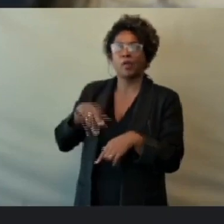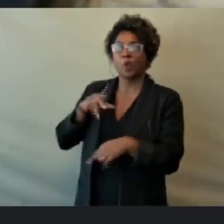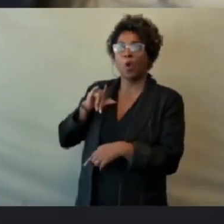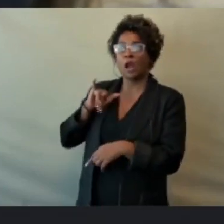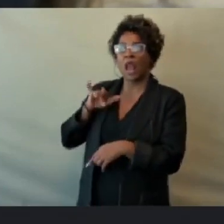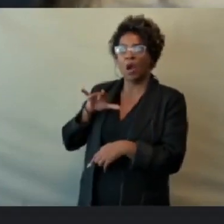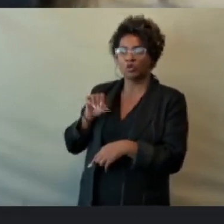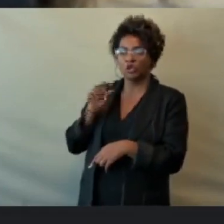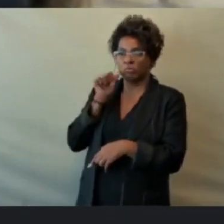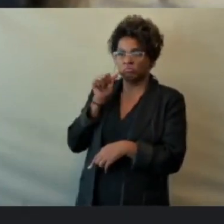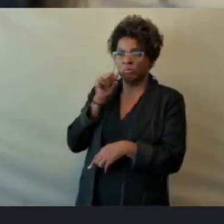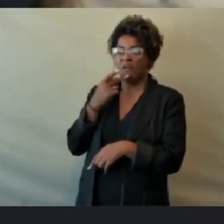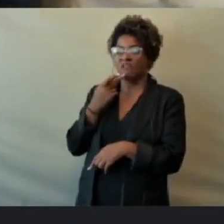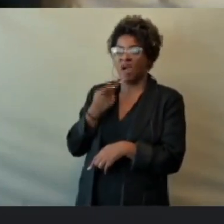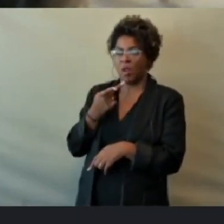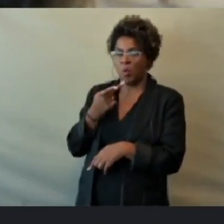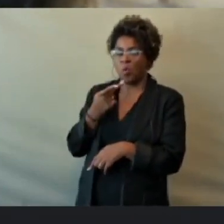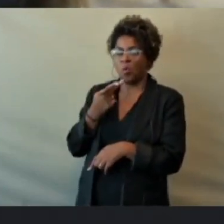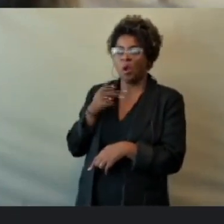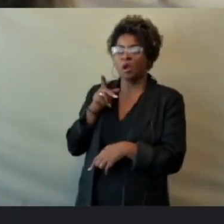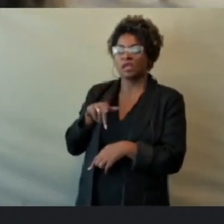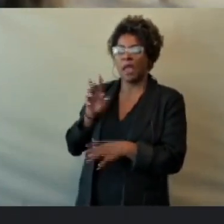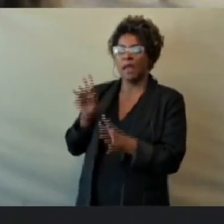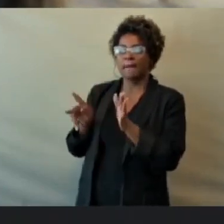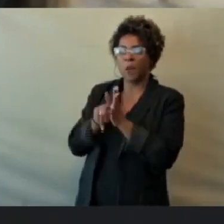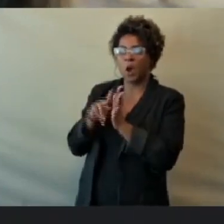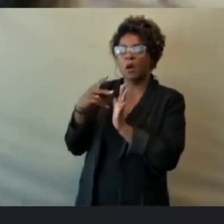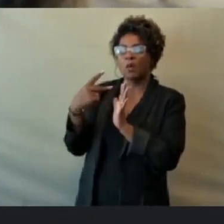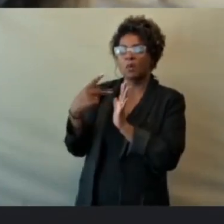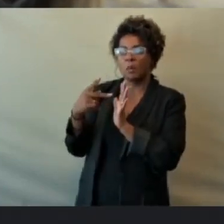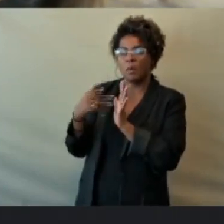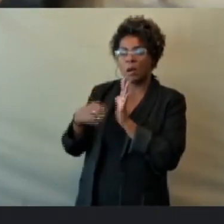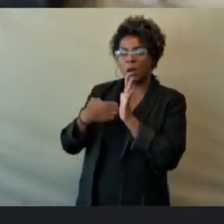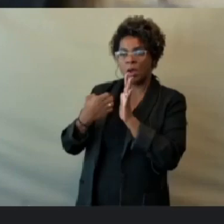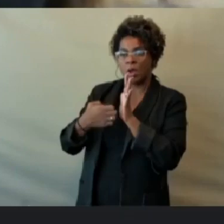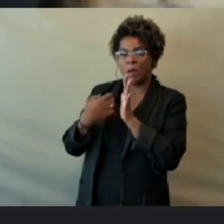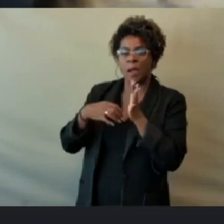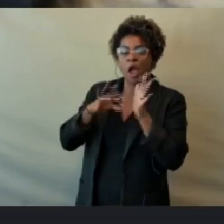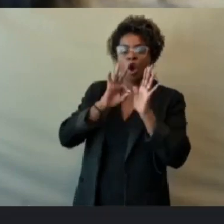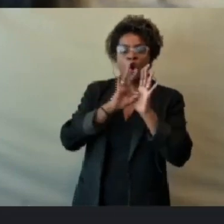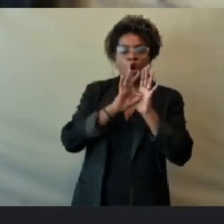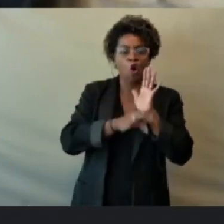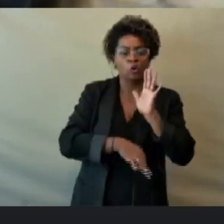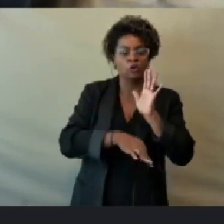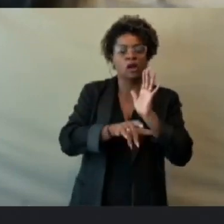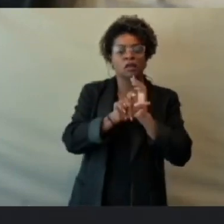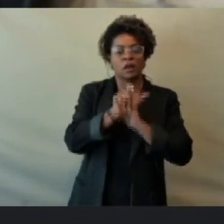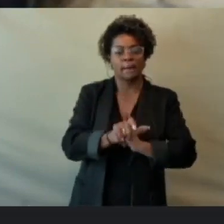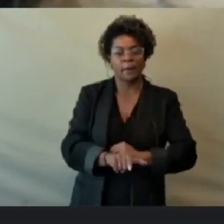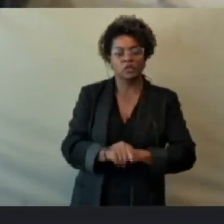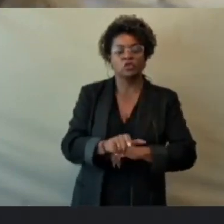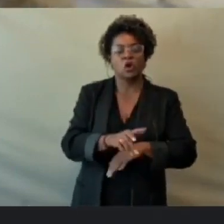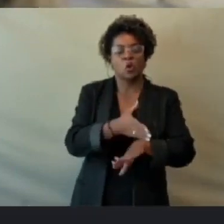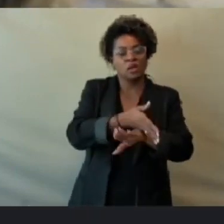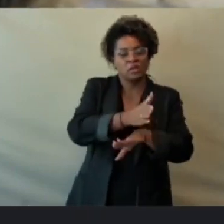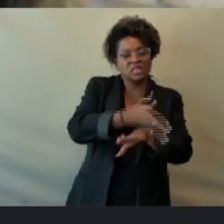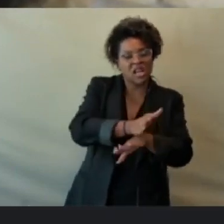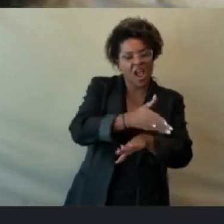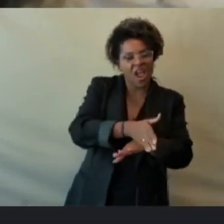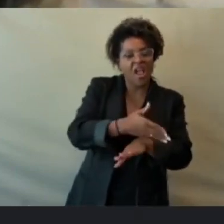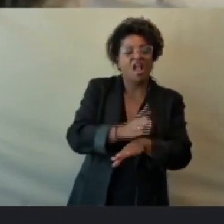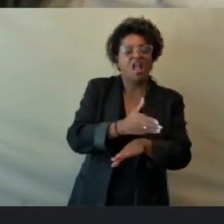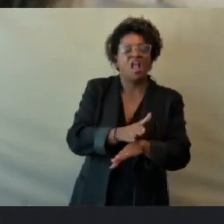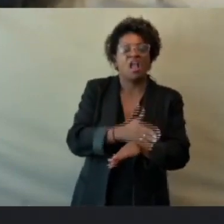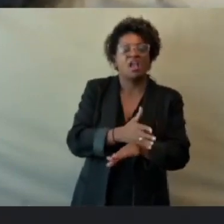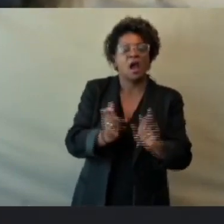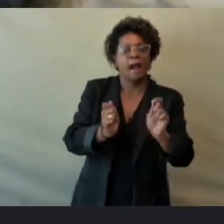contrata esses profissionais que fazem algum curso de qualificação de capacitação nós da saúde não temos